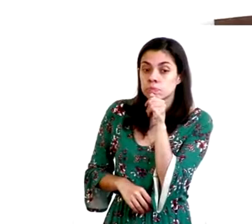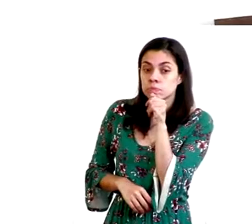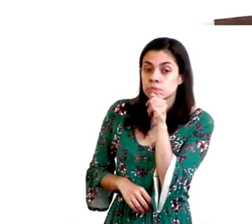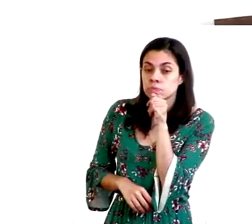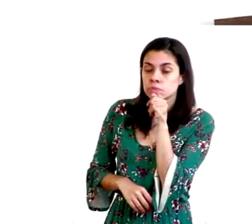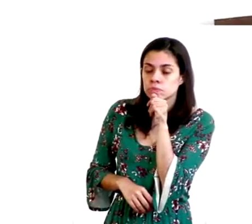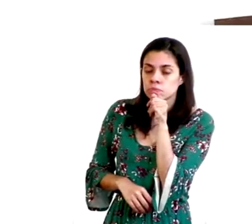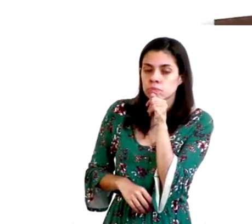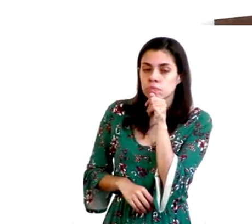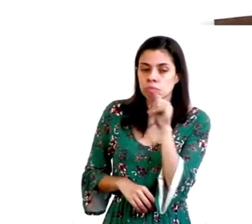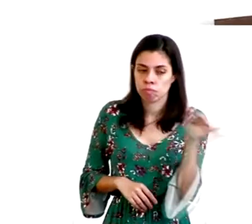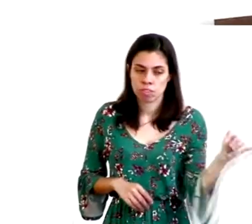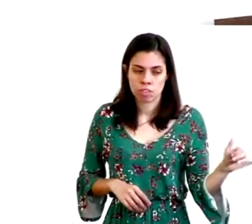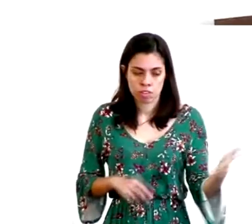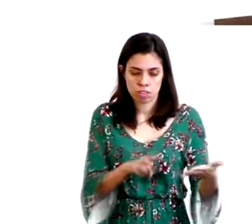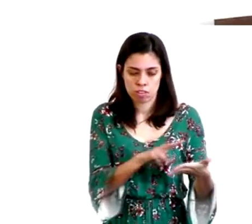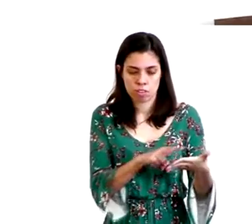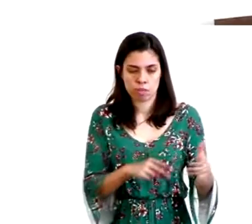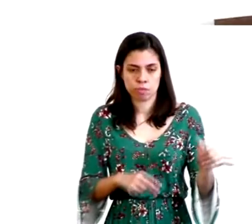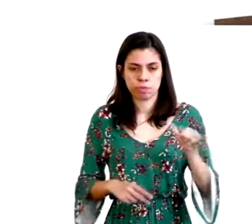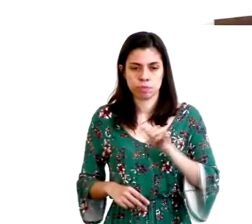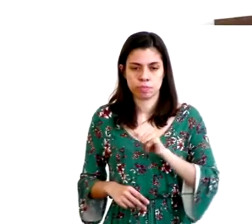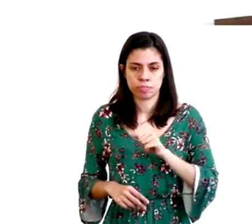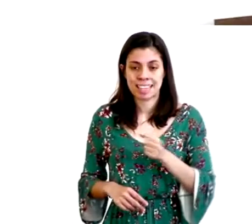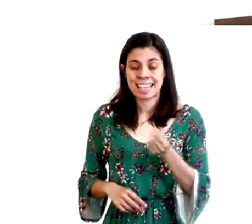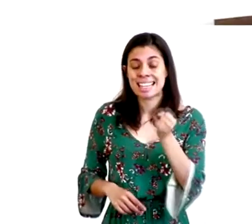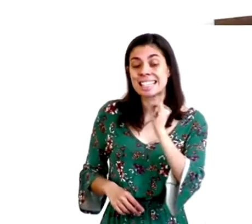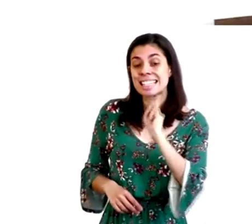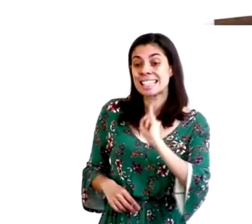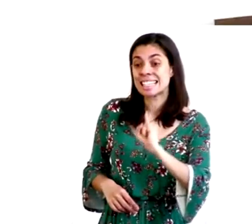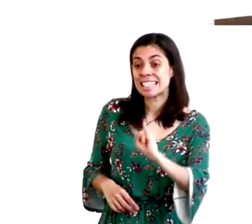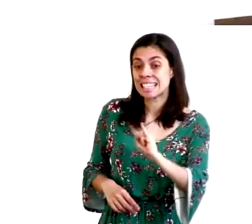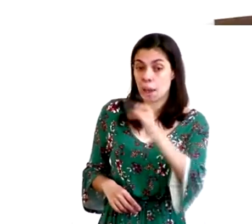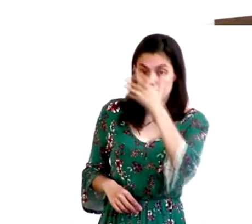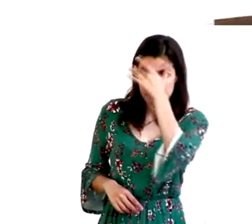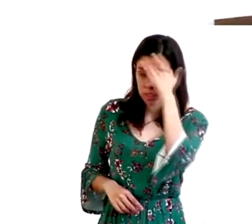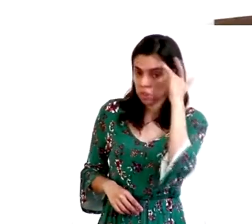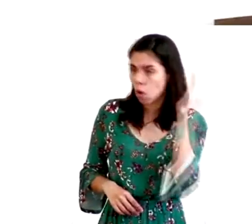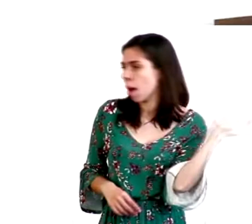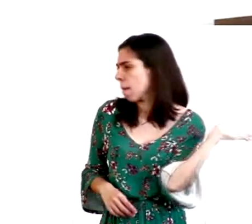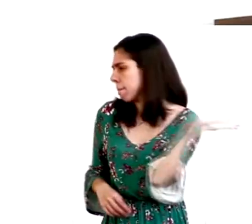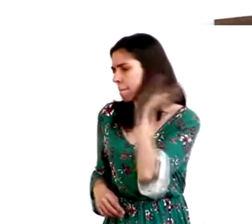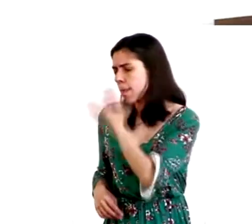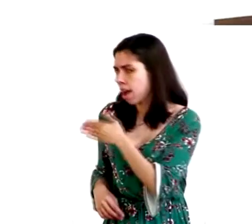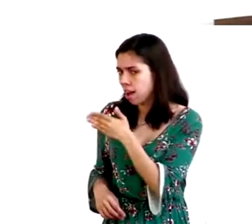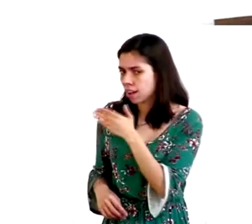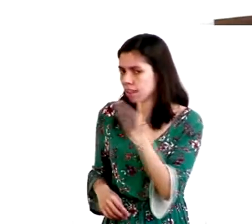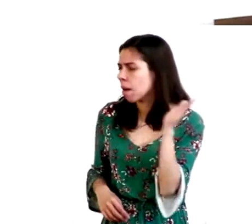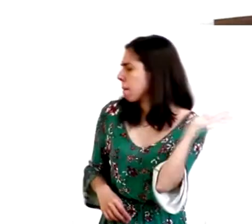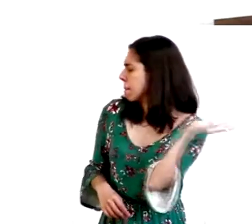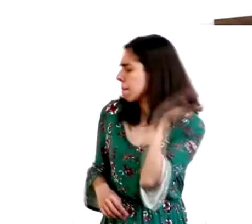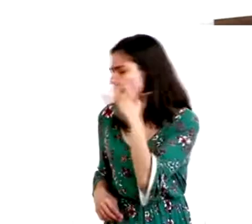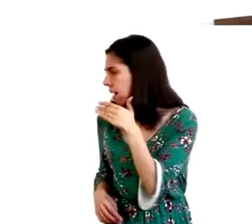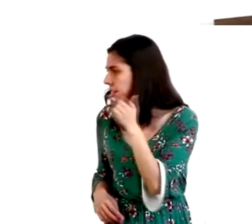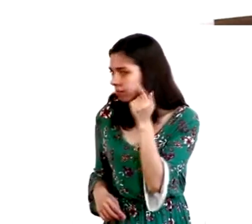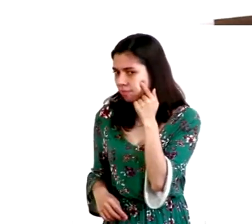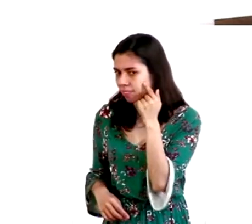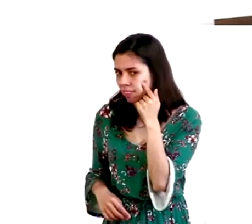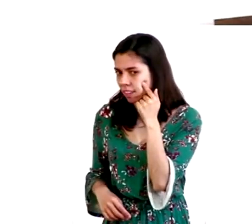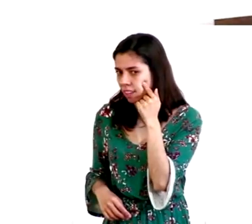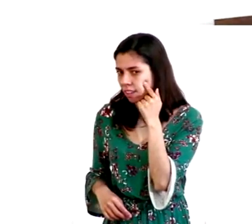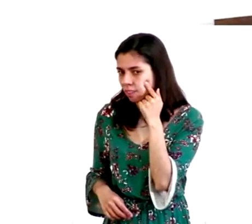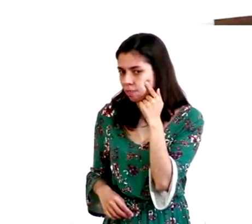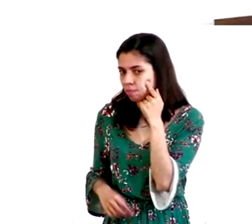direita, ofereça-lhe também a face esquerda. O que Cristo quis dizer a respeito disso nós